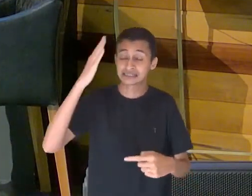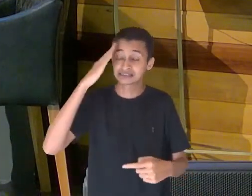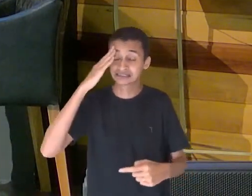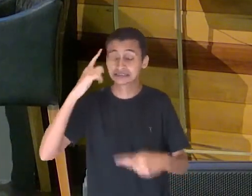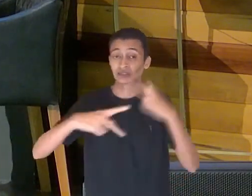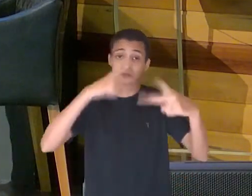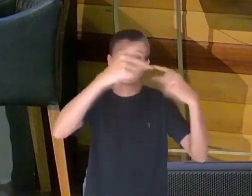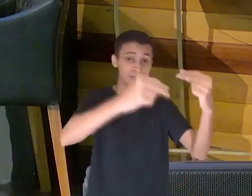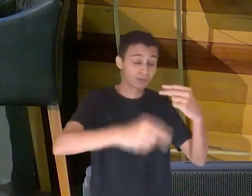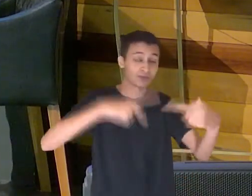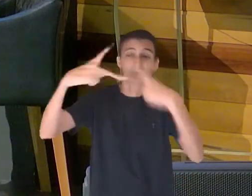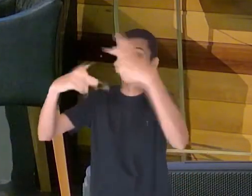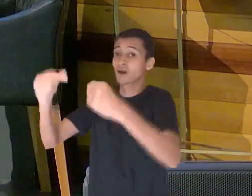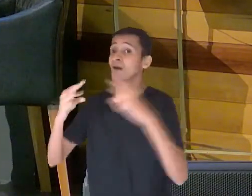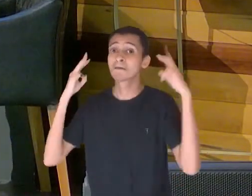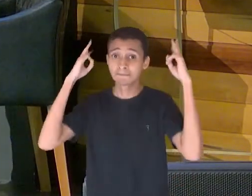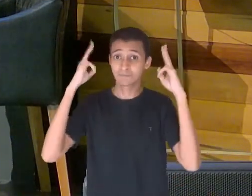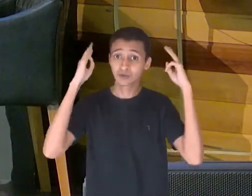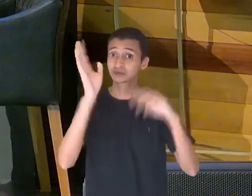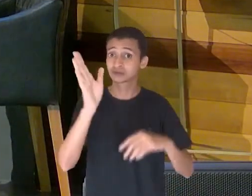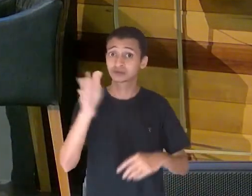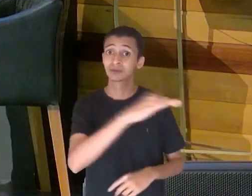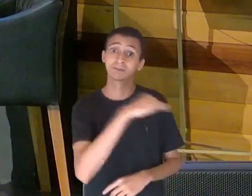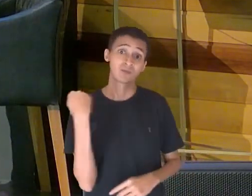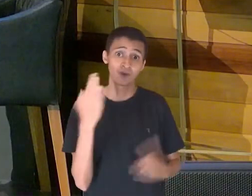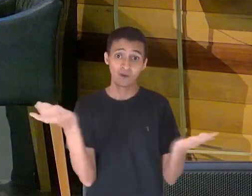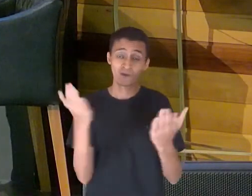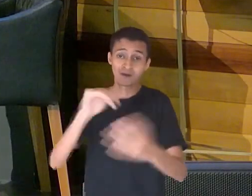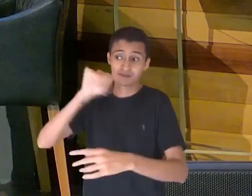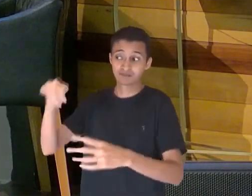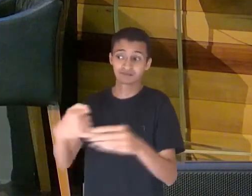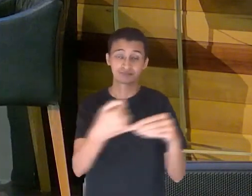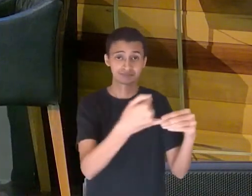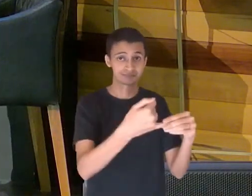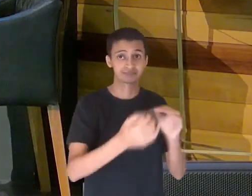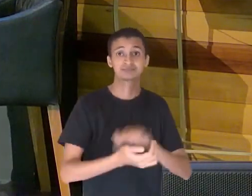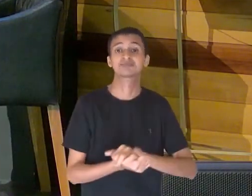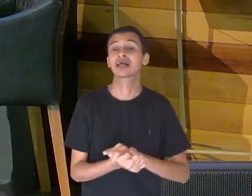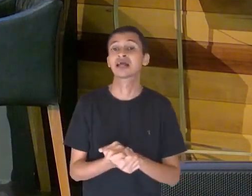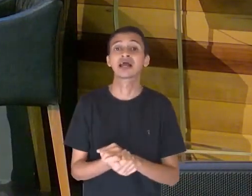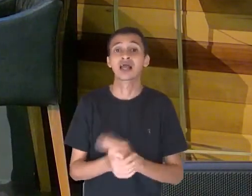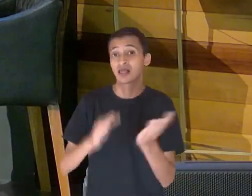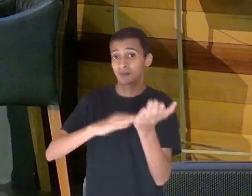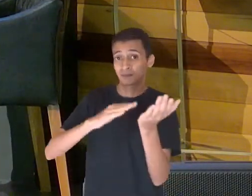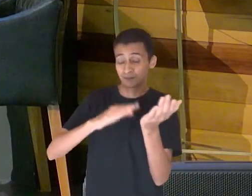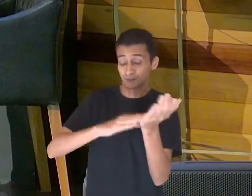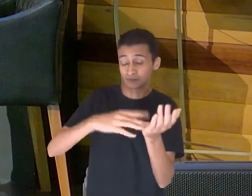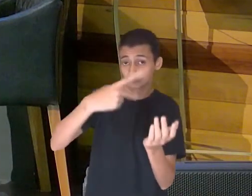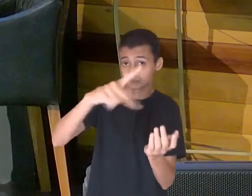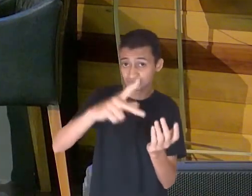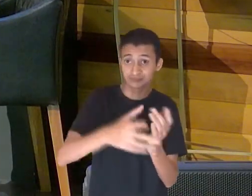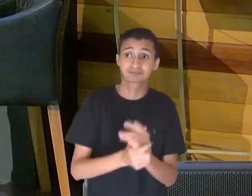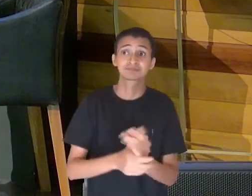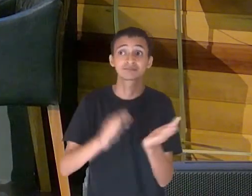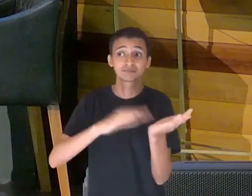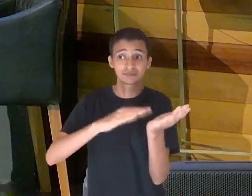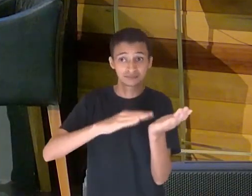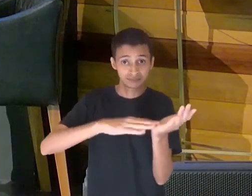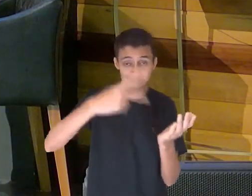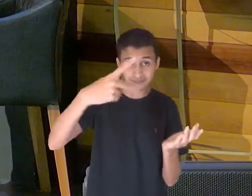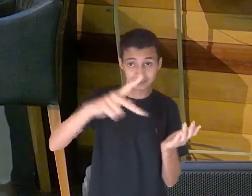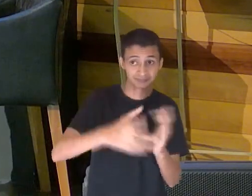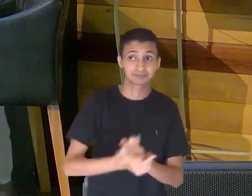para ele, Moisés morreu. Está com ele. Está na mão dele as sentenças. Está na mão